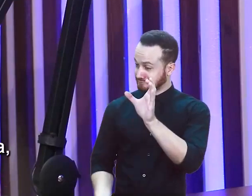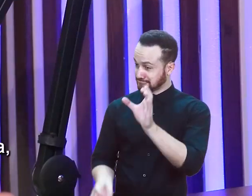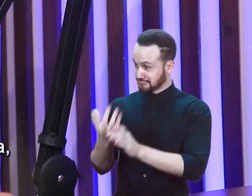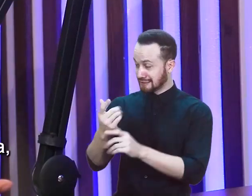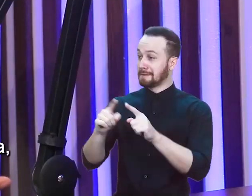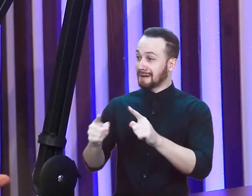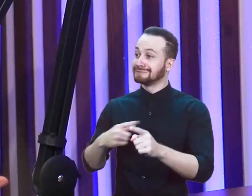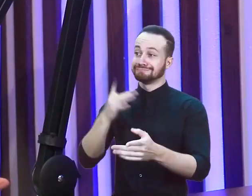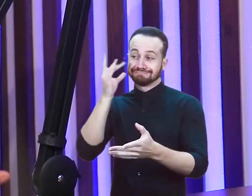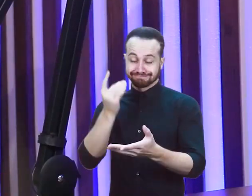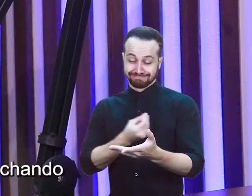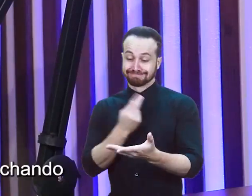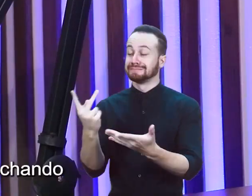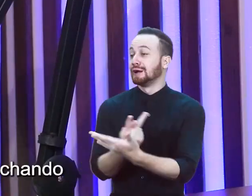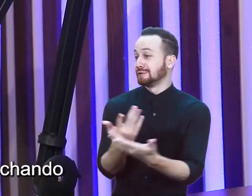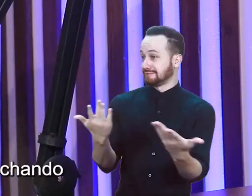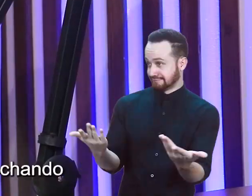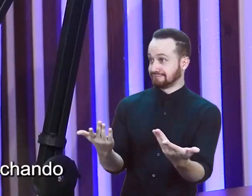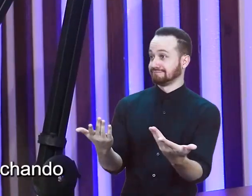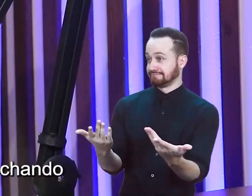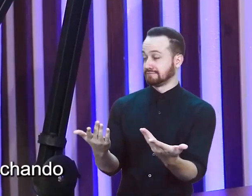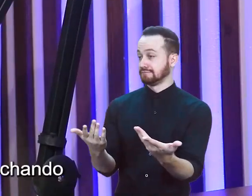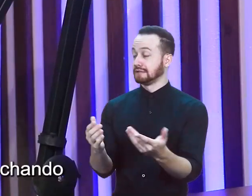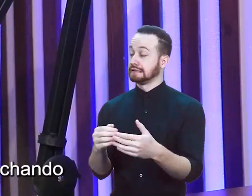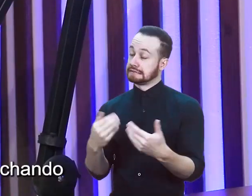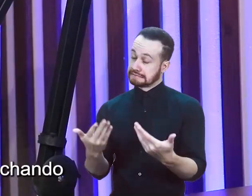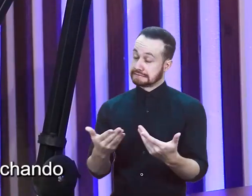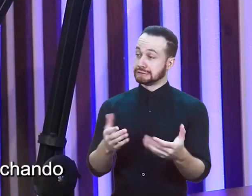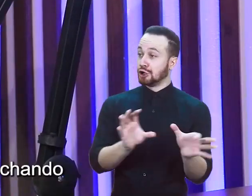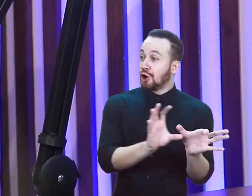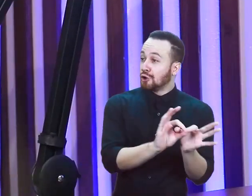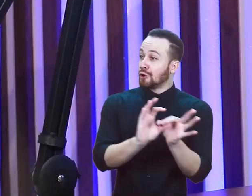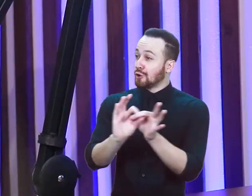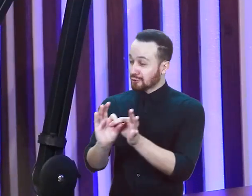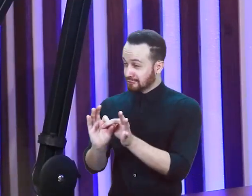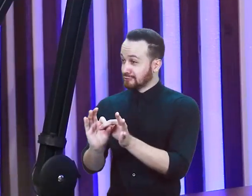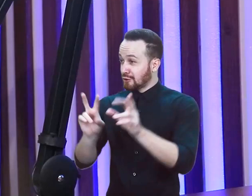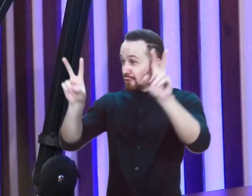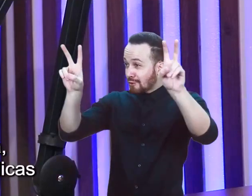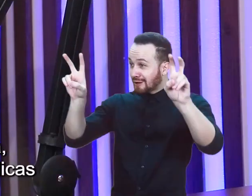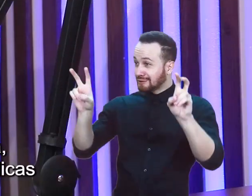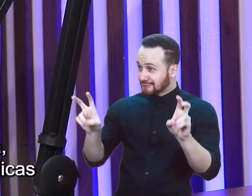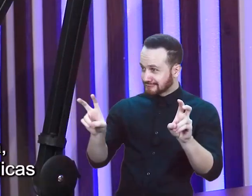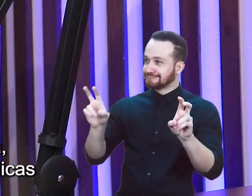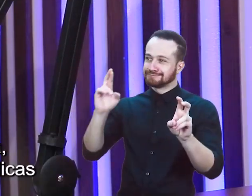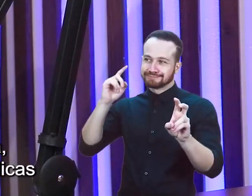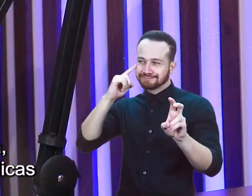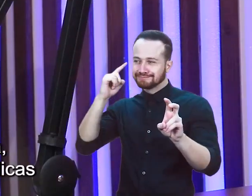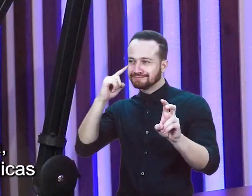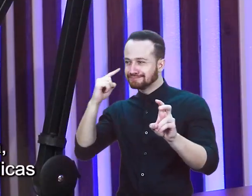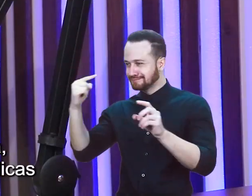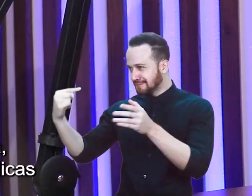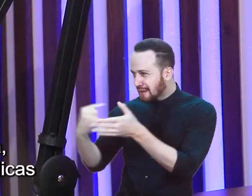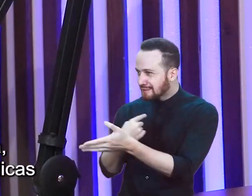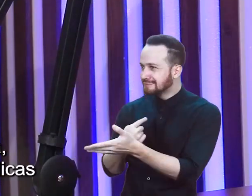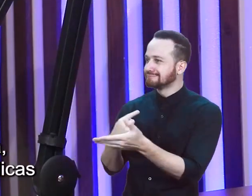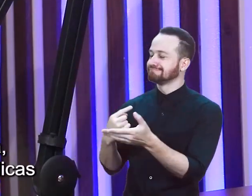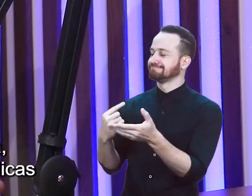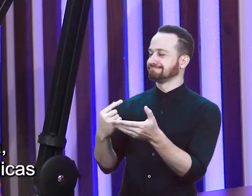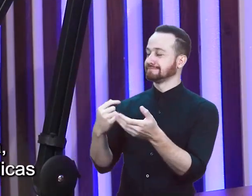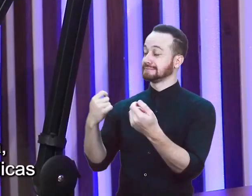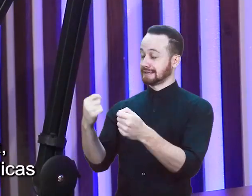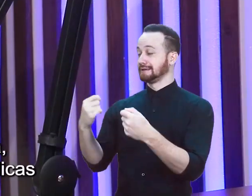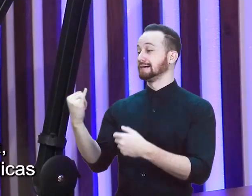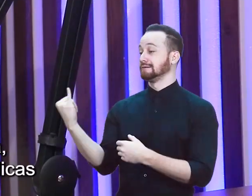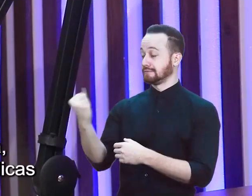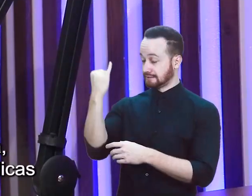não faz sentido. Então, nesse sentido, Antônio, e fechando o raciocínio da sua pergunta, é fundamental